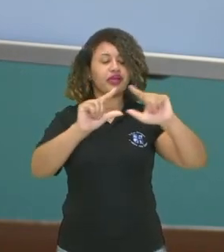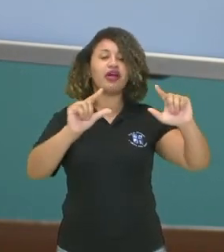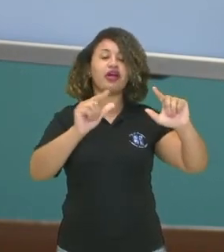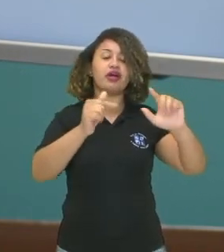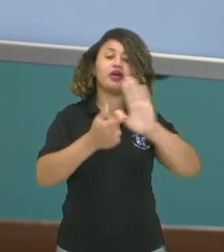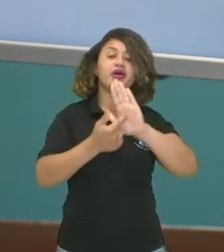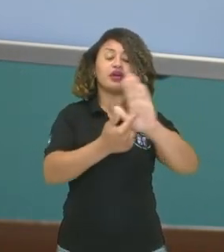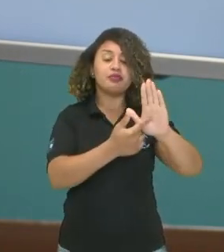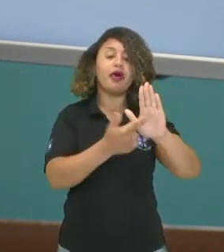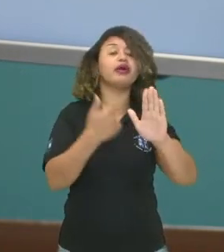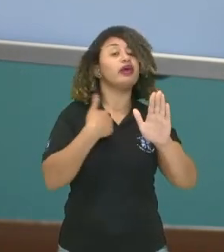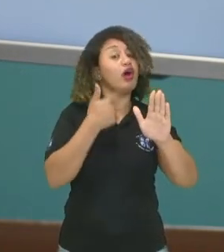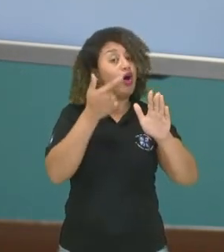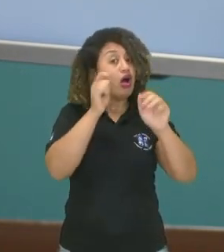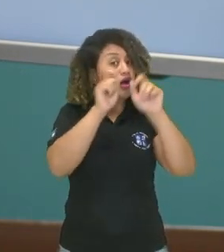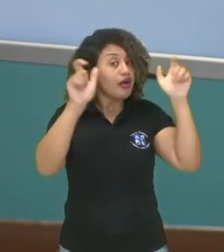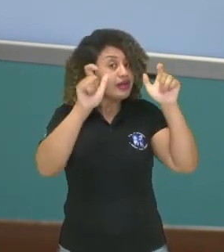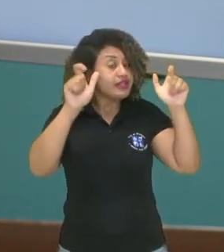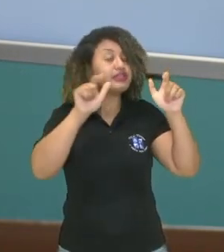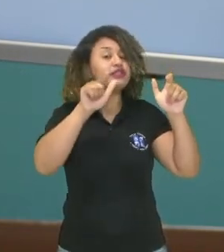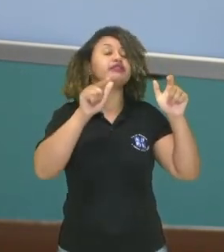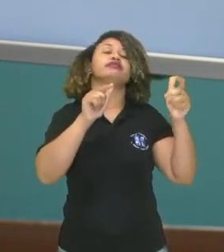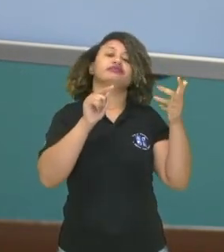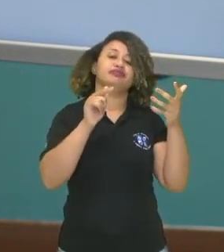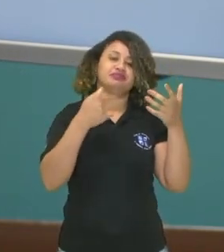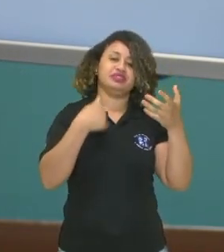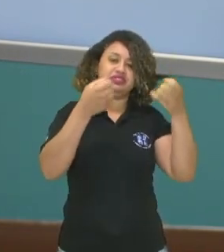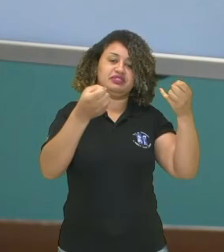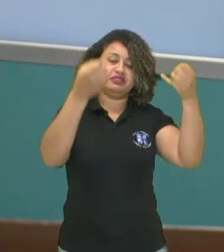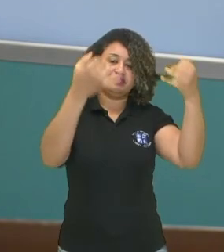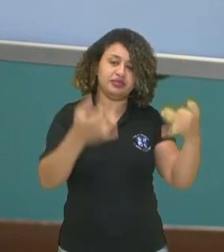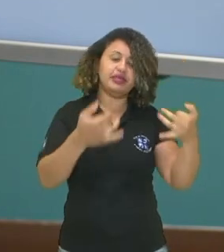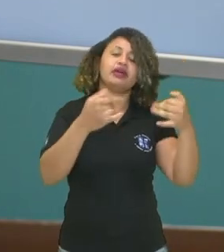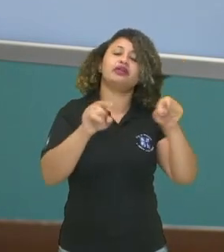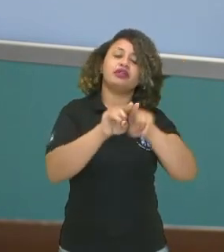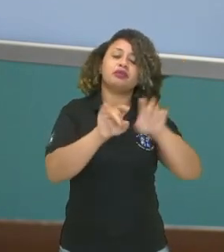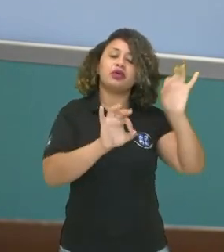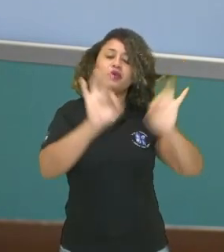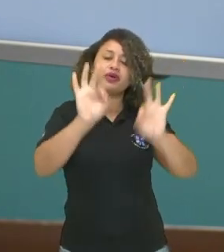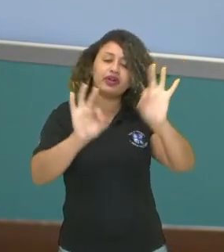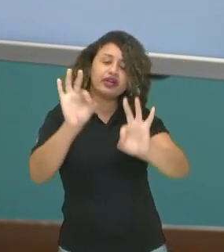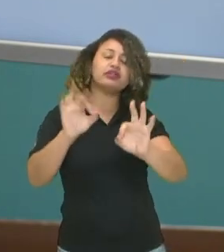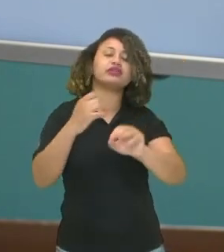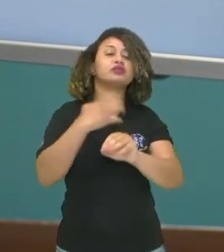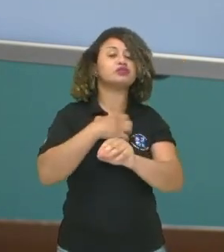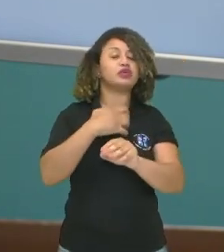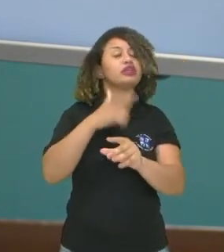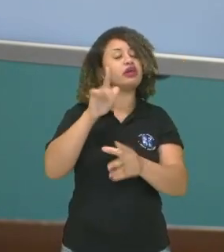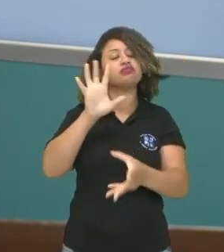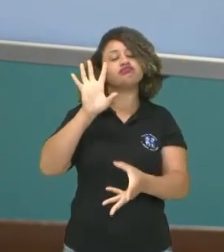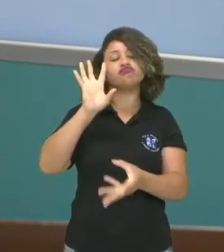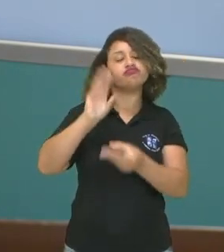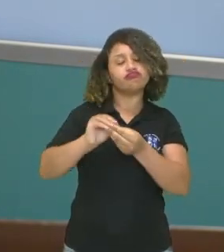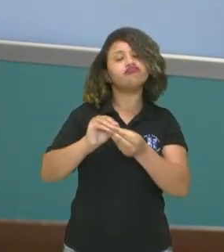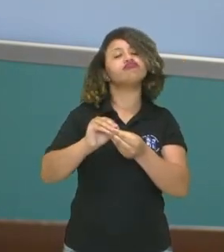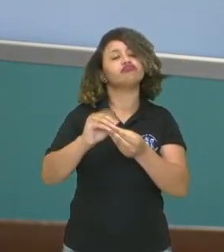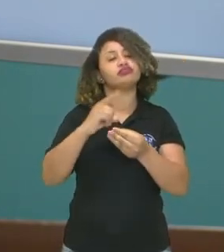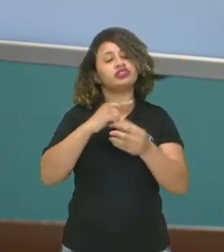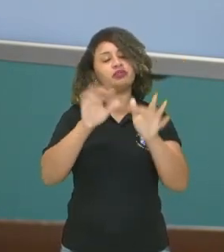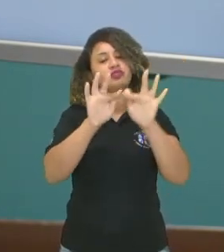trazem um reforço na mensagem. E a sua própria construção é algo mais resumido, nós temos